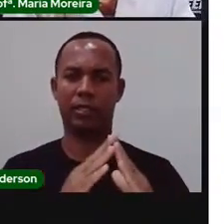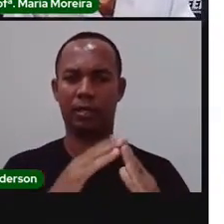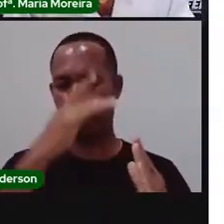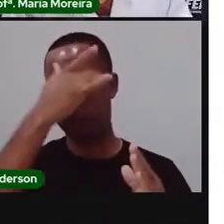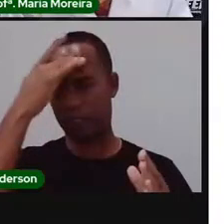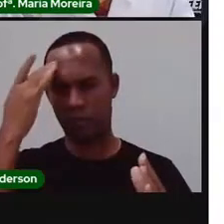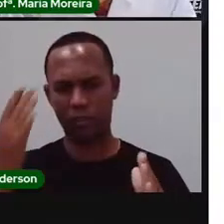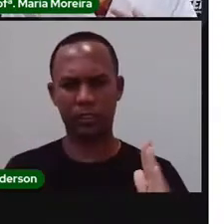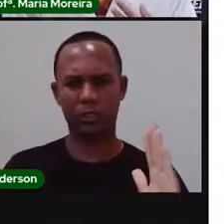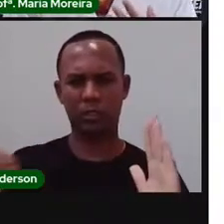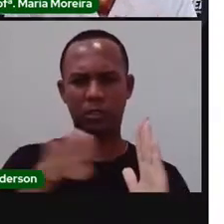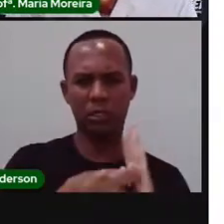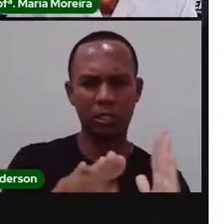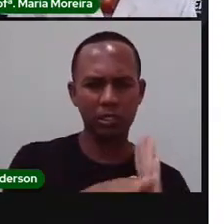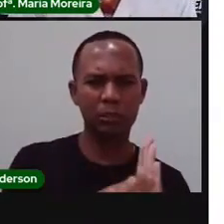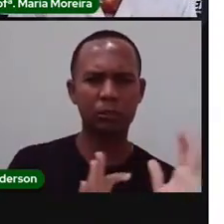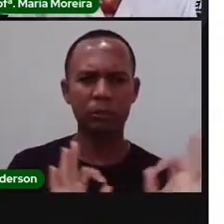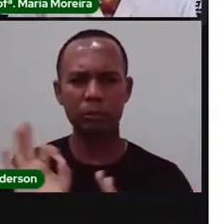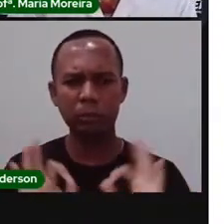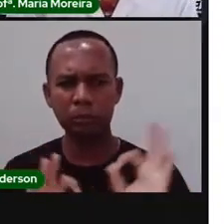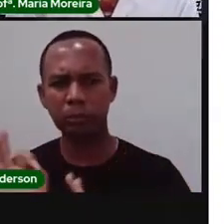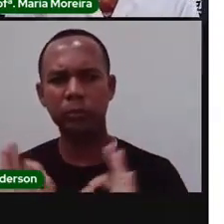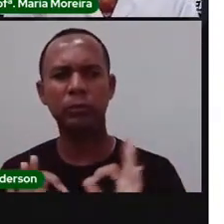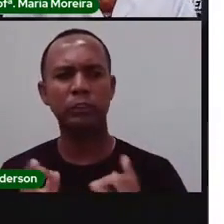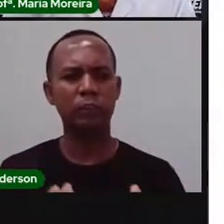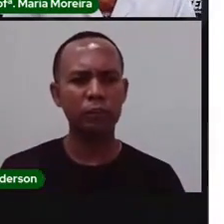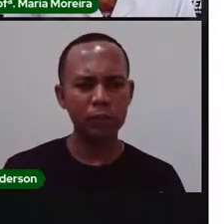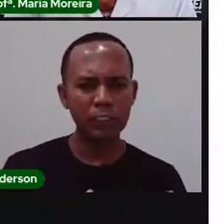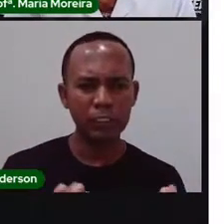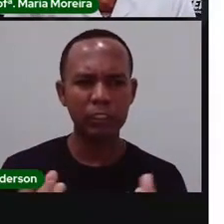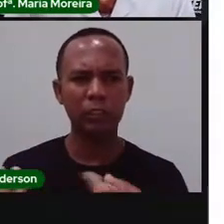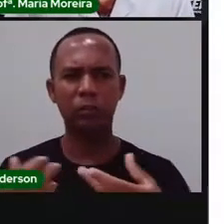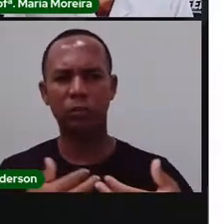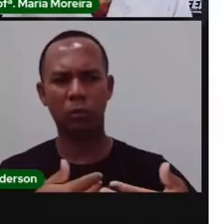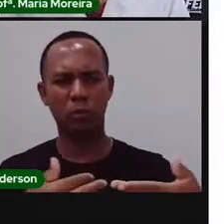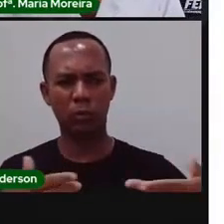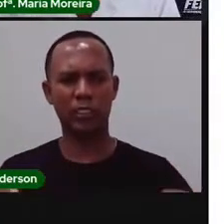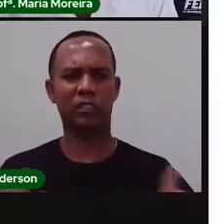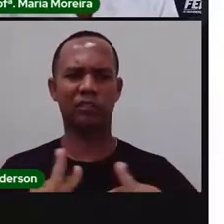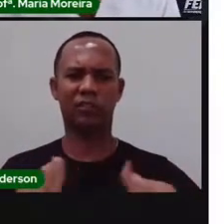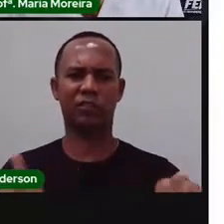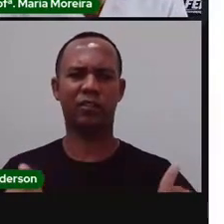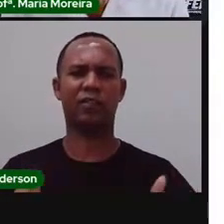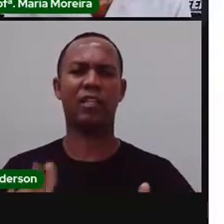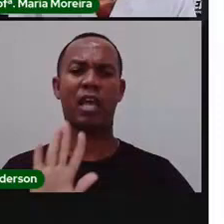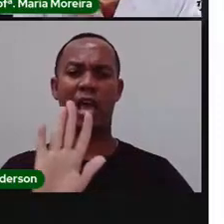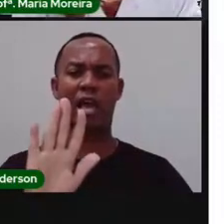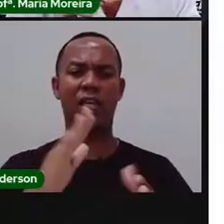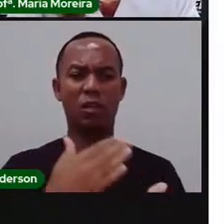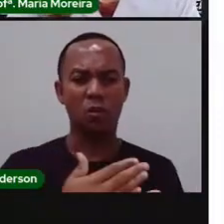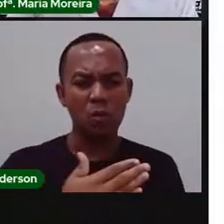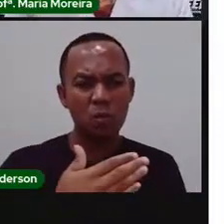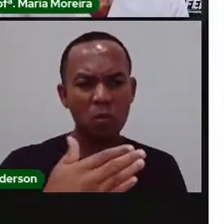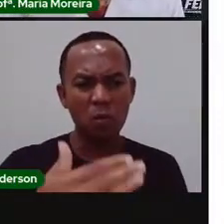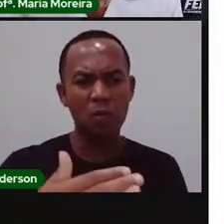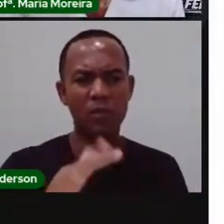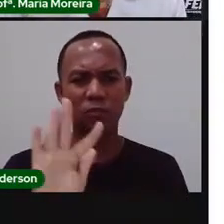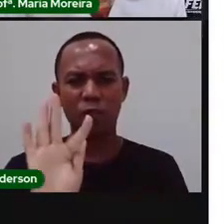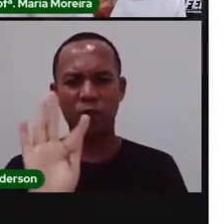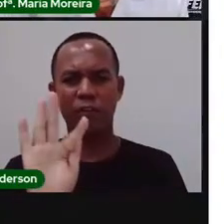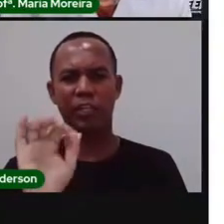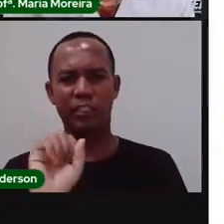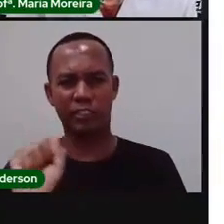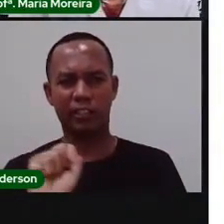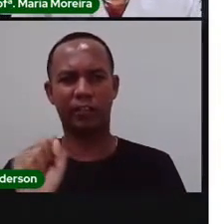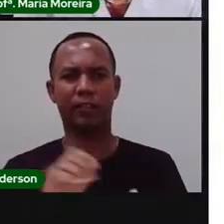iam montando uma barraquinha, iam fazendo comércio, e desse comércio surge então Feira de Santana. Vamos só fazer a leitura do que está